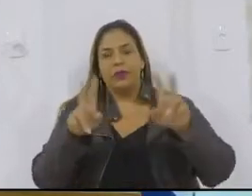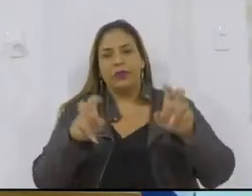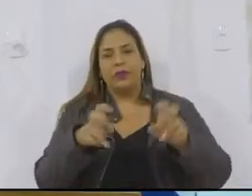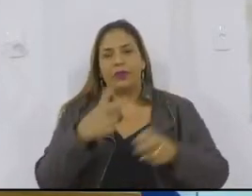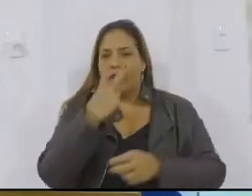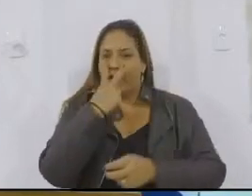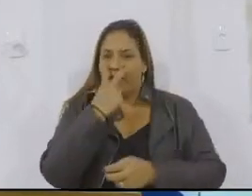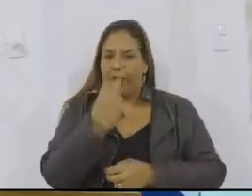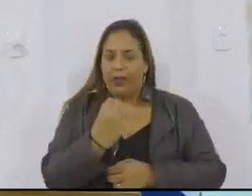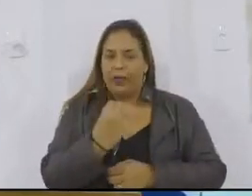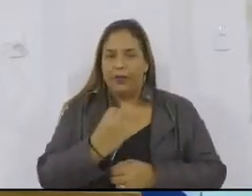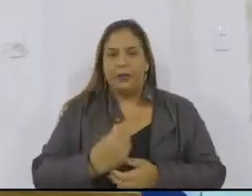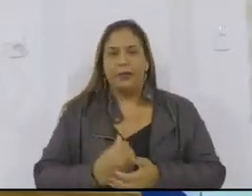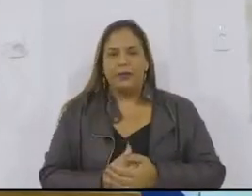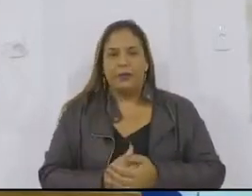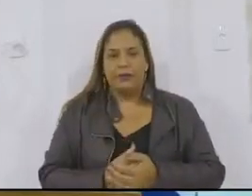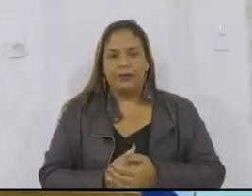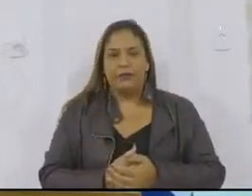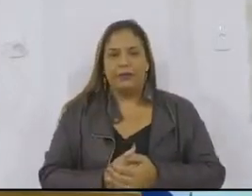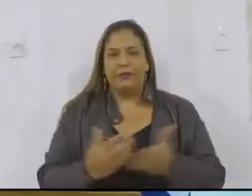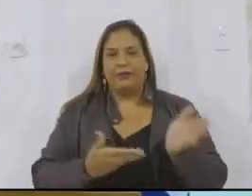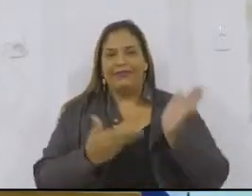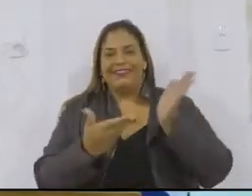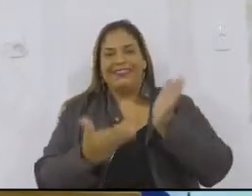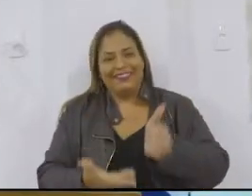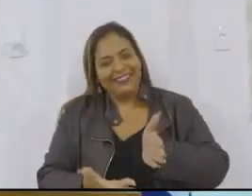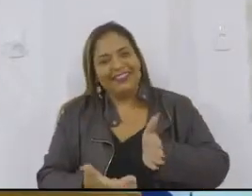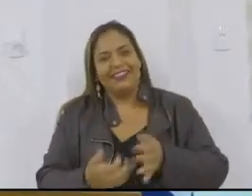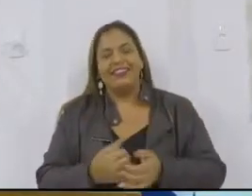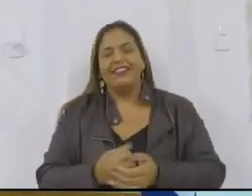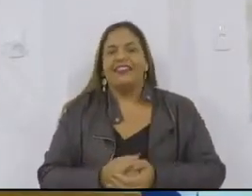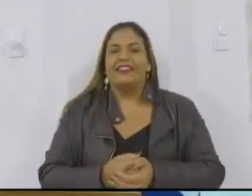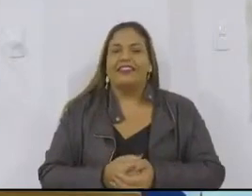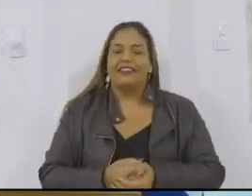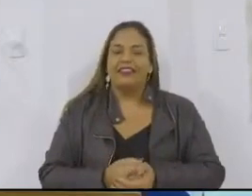vans. Eu venho aqui,